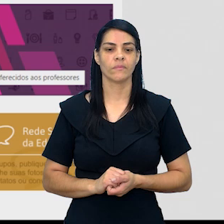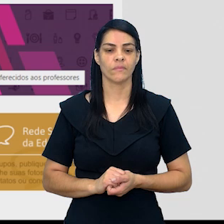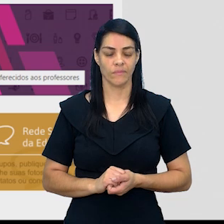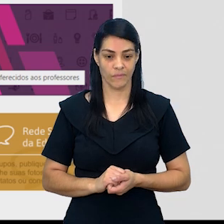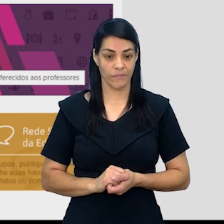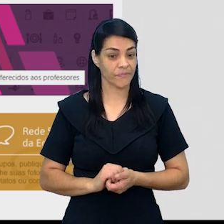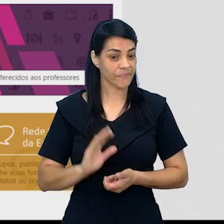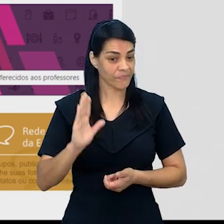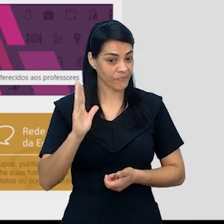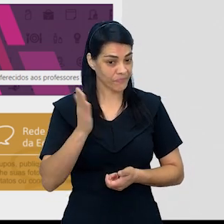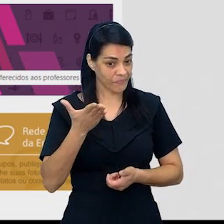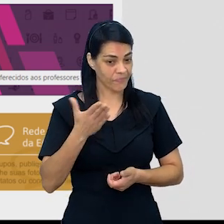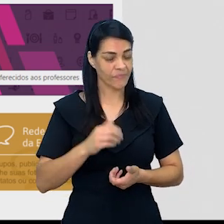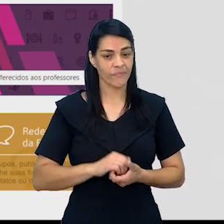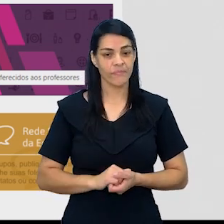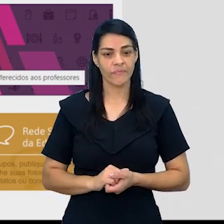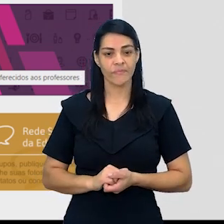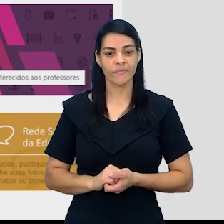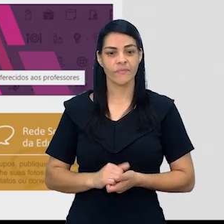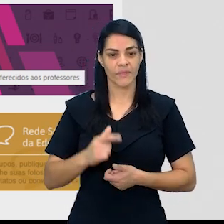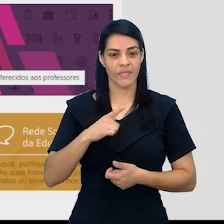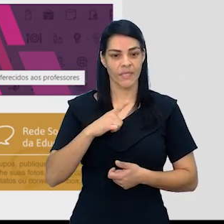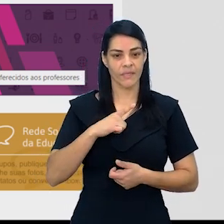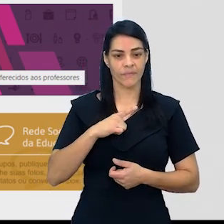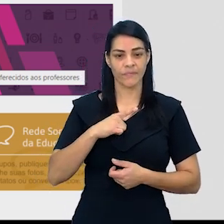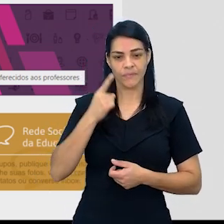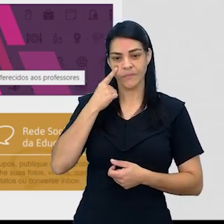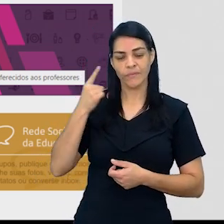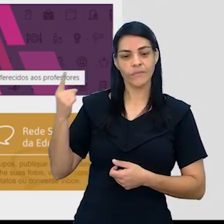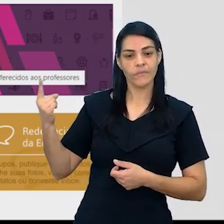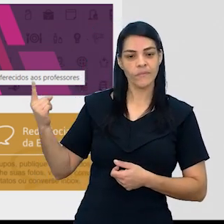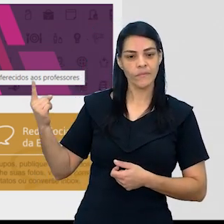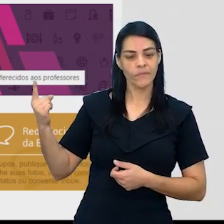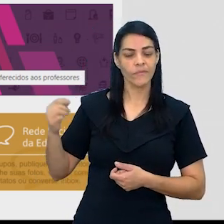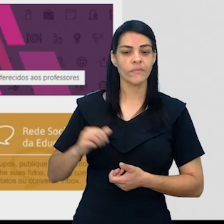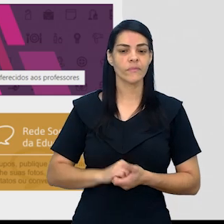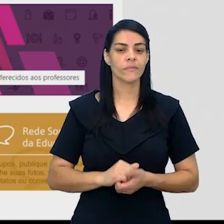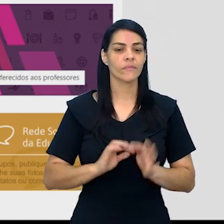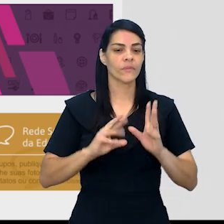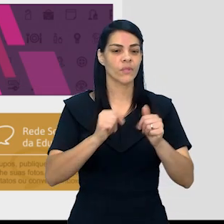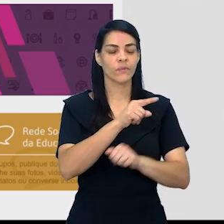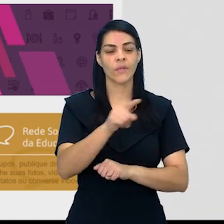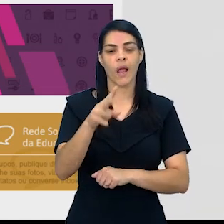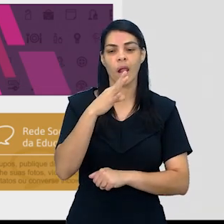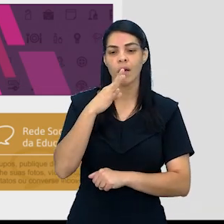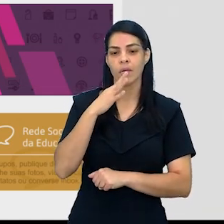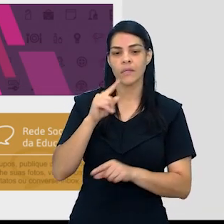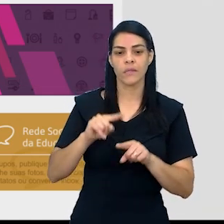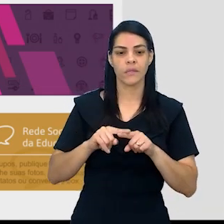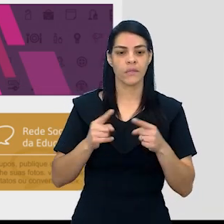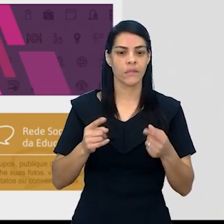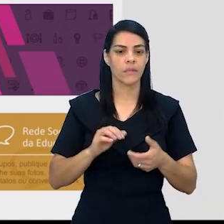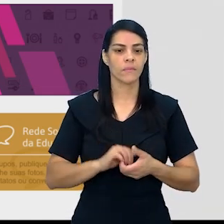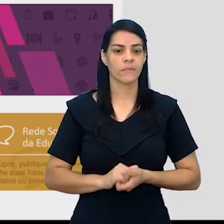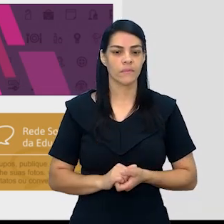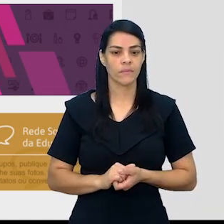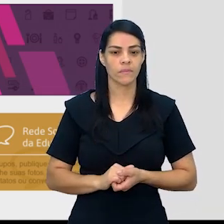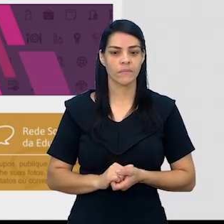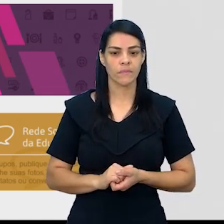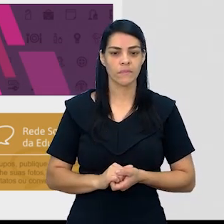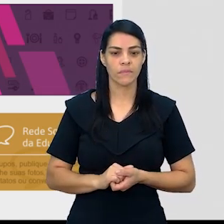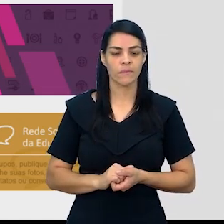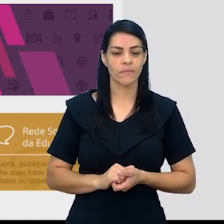Já estamos no ambiente todo mundo conhece né mas não vamos fazer aí julgamento então